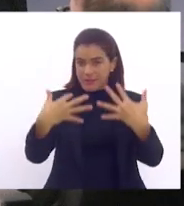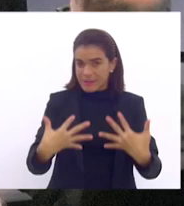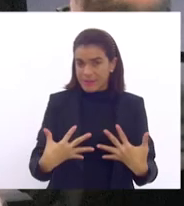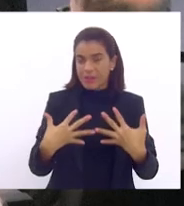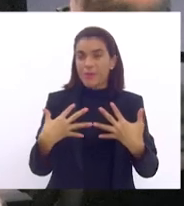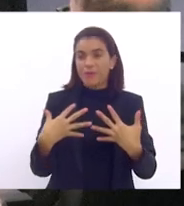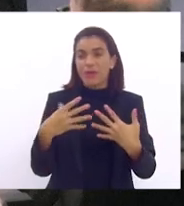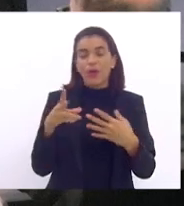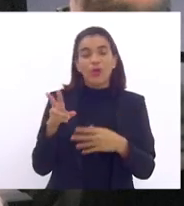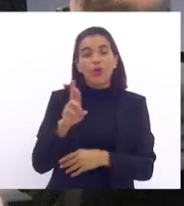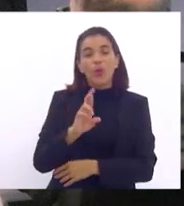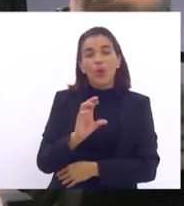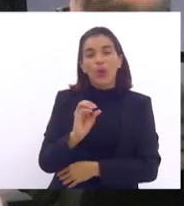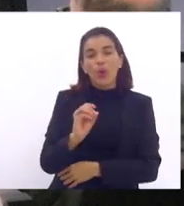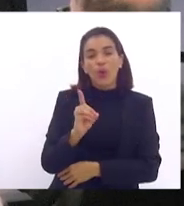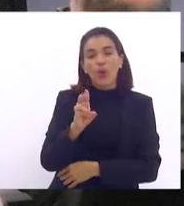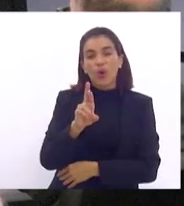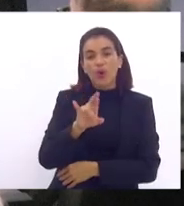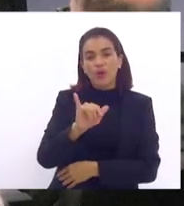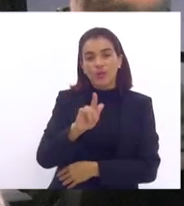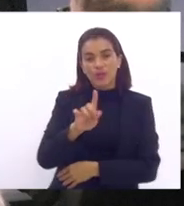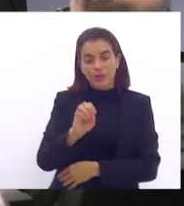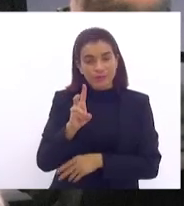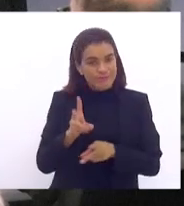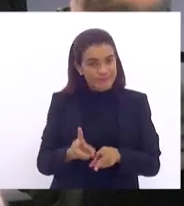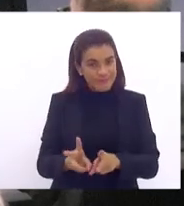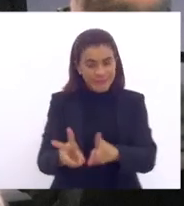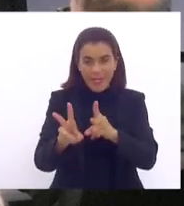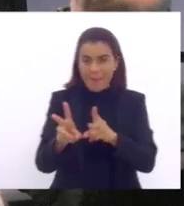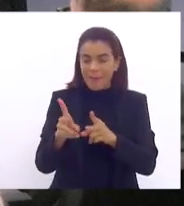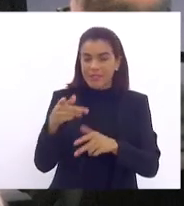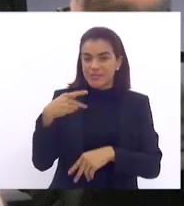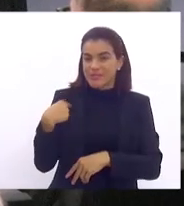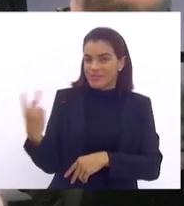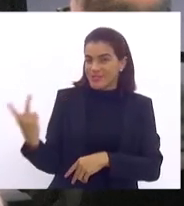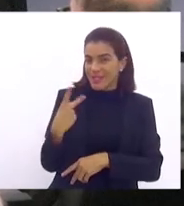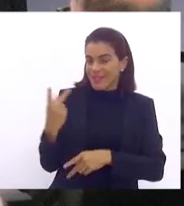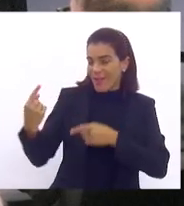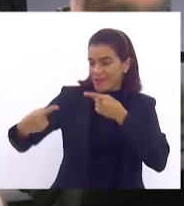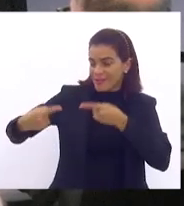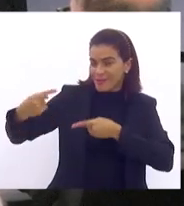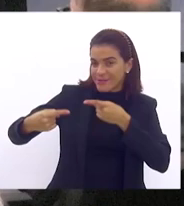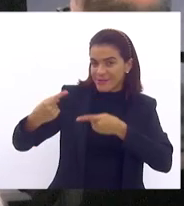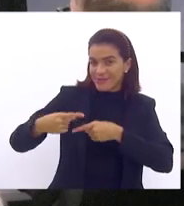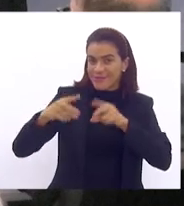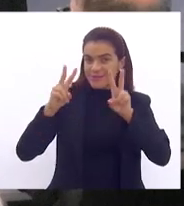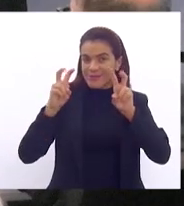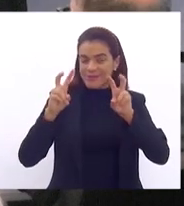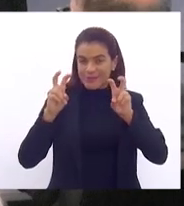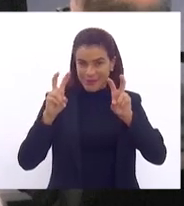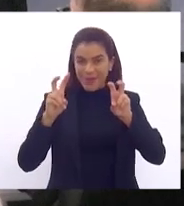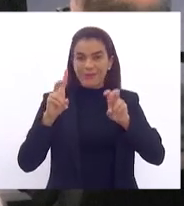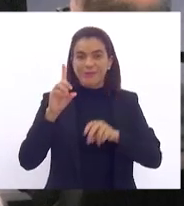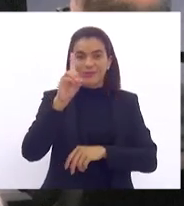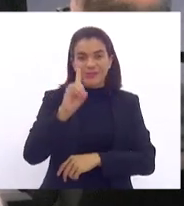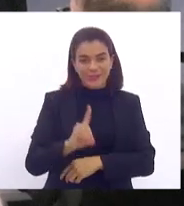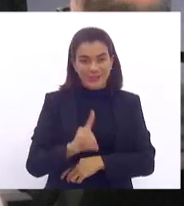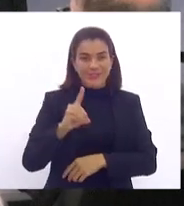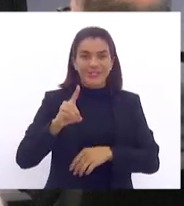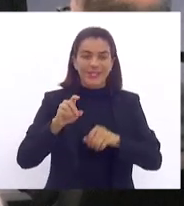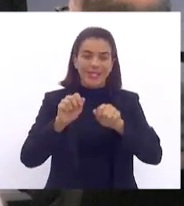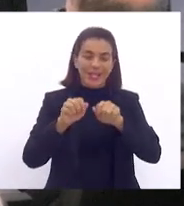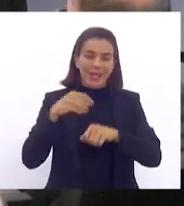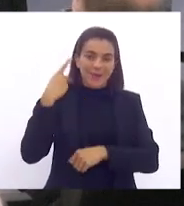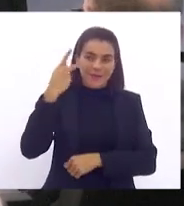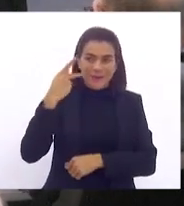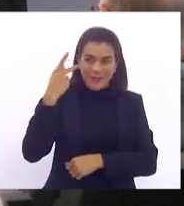o Rodrigo sempre faz nas nossas discussões quando a gente discute sobre imunidade parlamentar e aqui na Assembleia Legislativa vez ou outra a gente tá